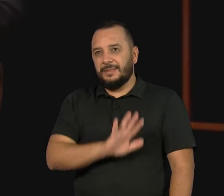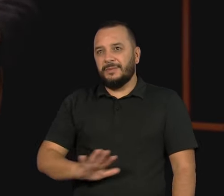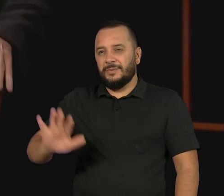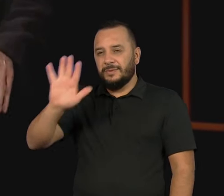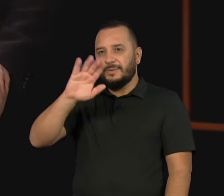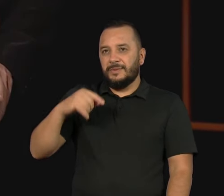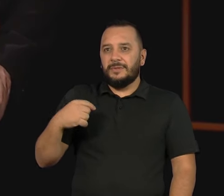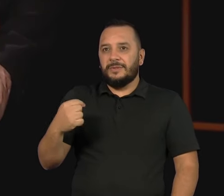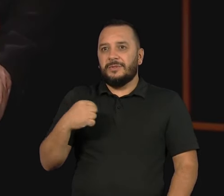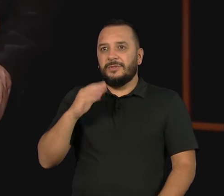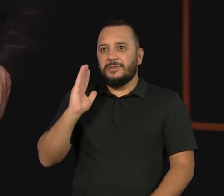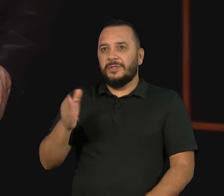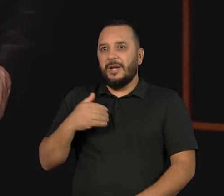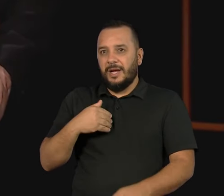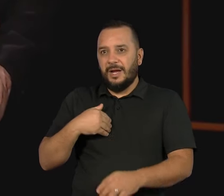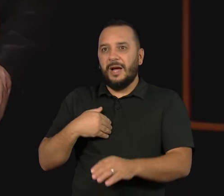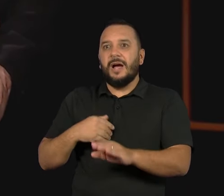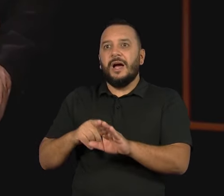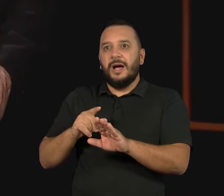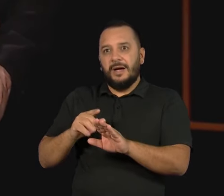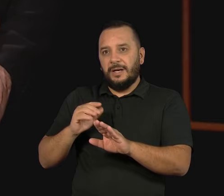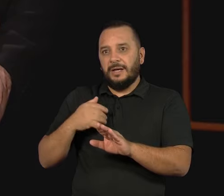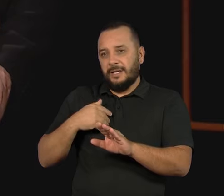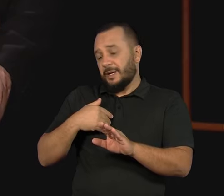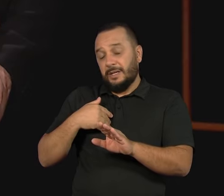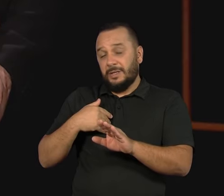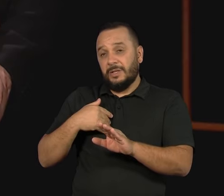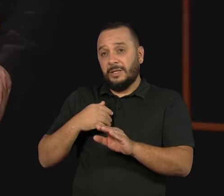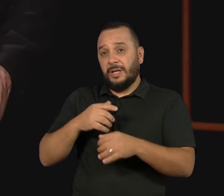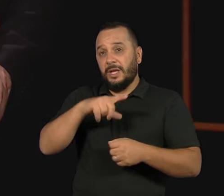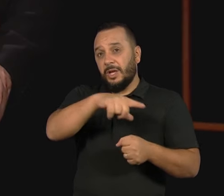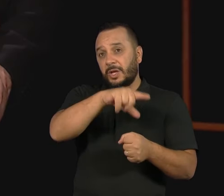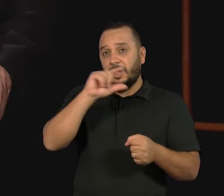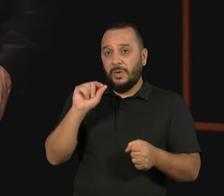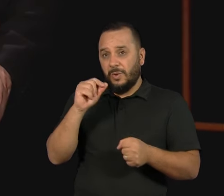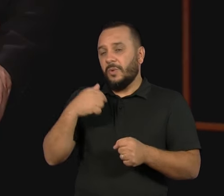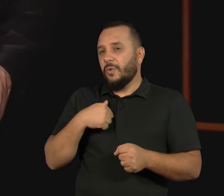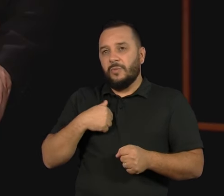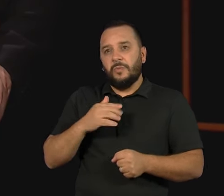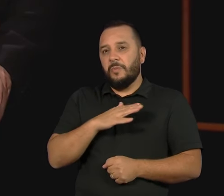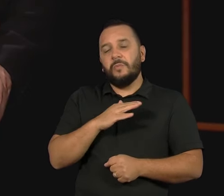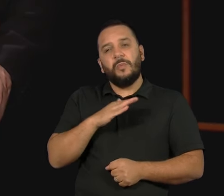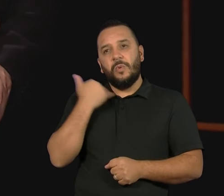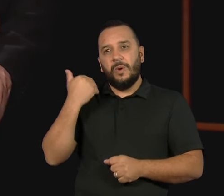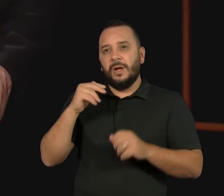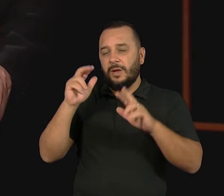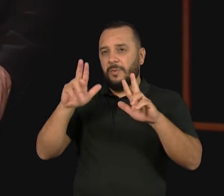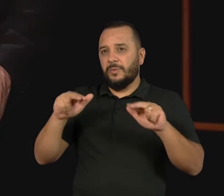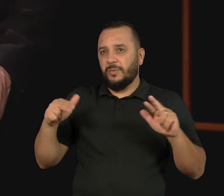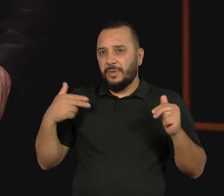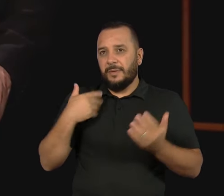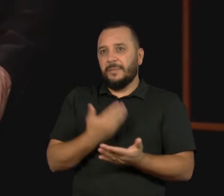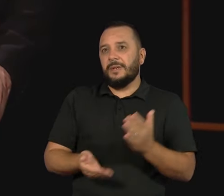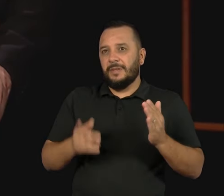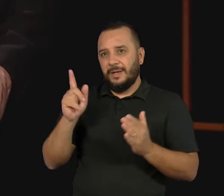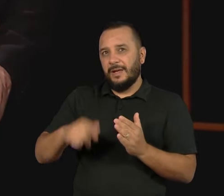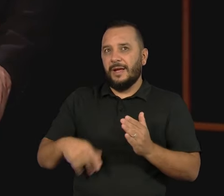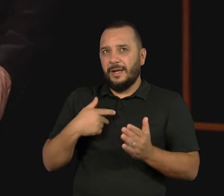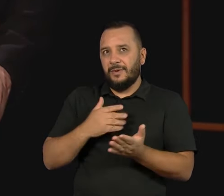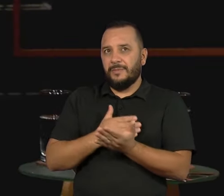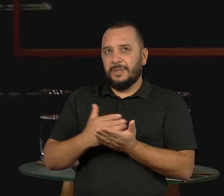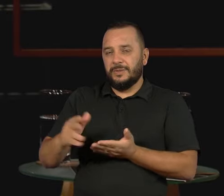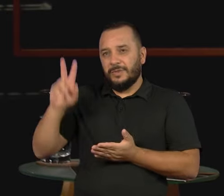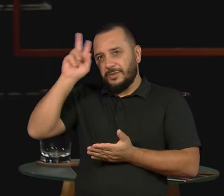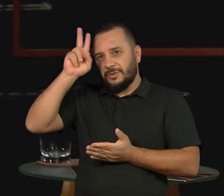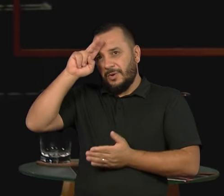é: Angola Janga, os quilombos de Palmares nunca foram derrotados e são a semente mãe, máter do Brasil. E